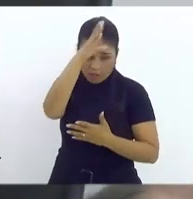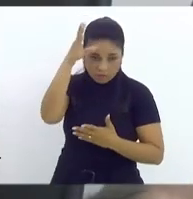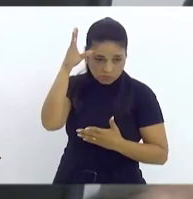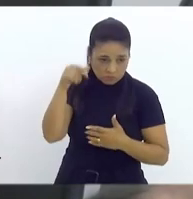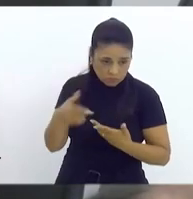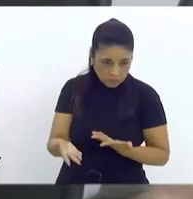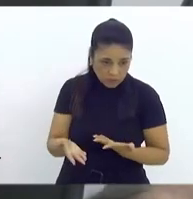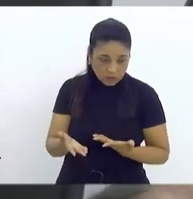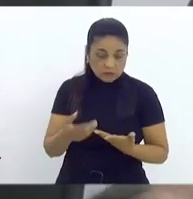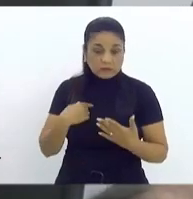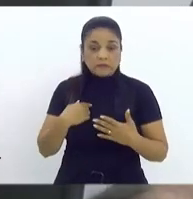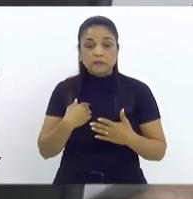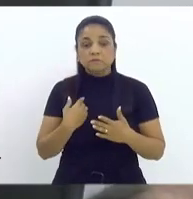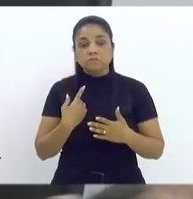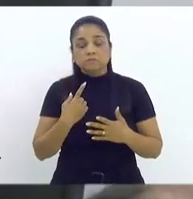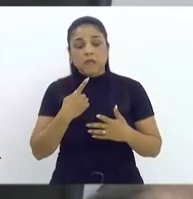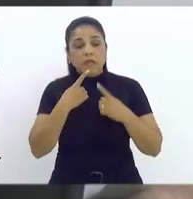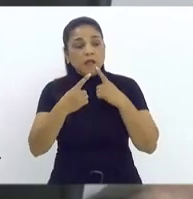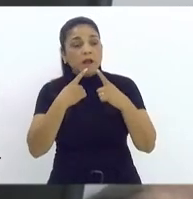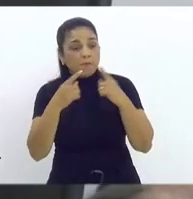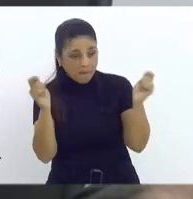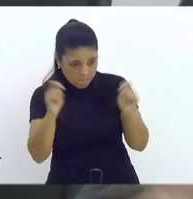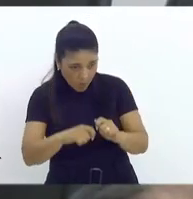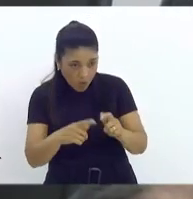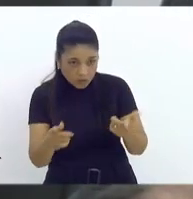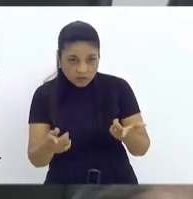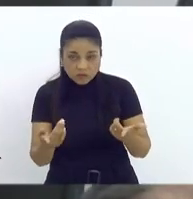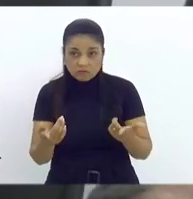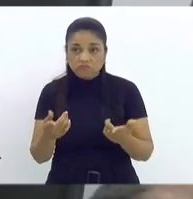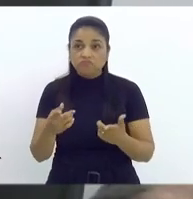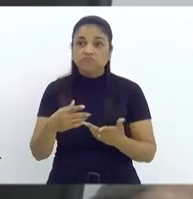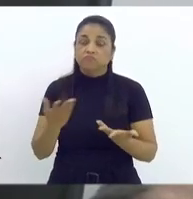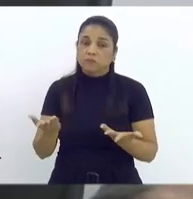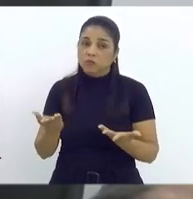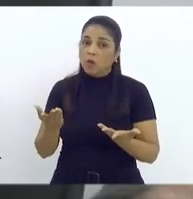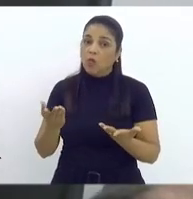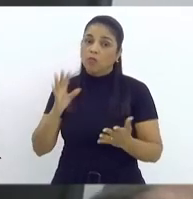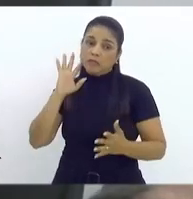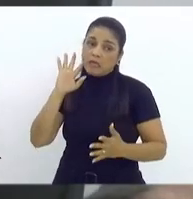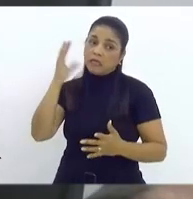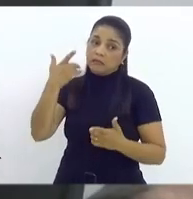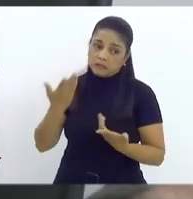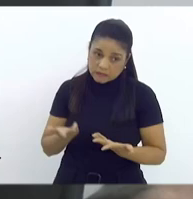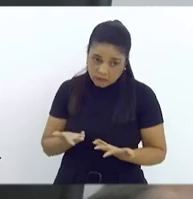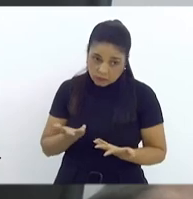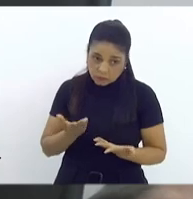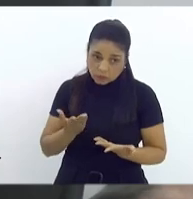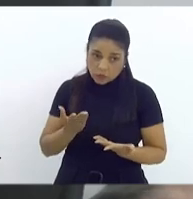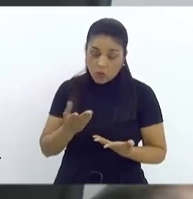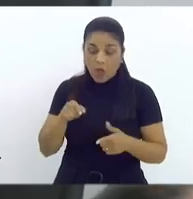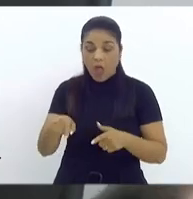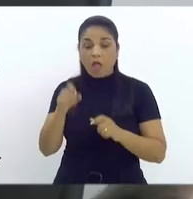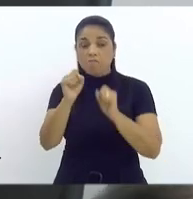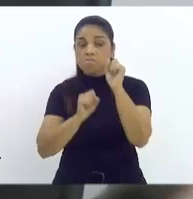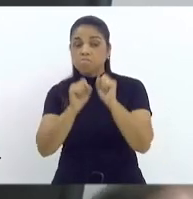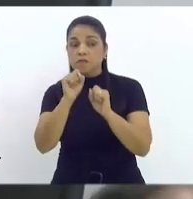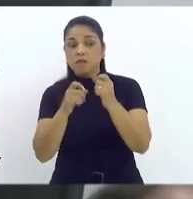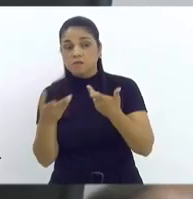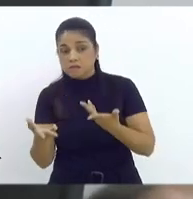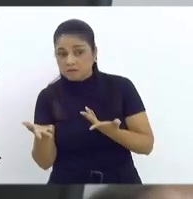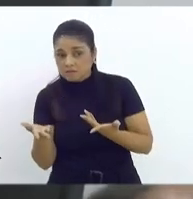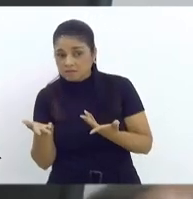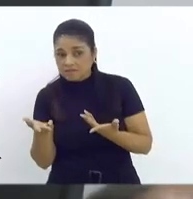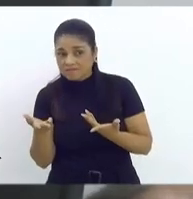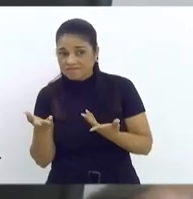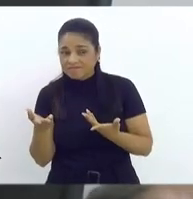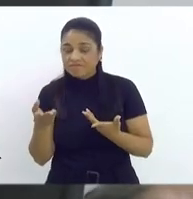não tem a capacidade de contestar. Então, historicamente, vem sendo uma decisão monocrática por parte da empresa, o que faz